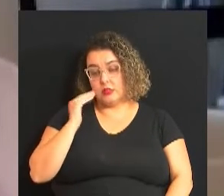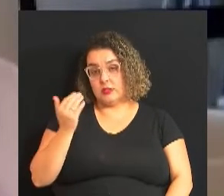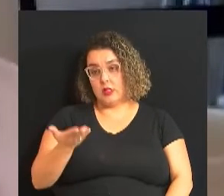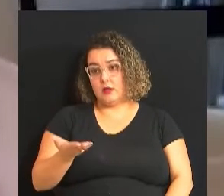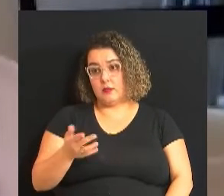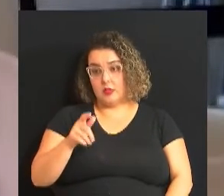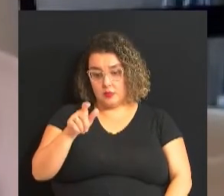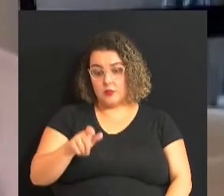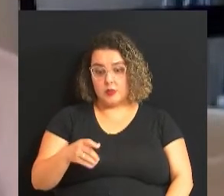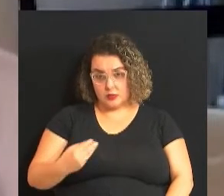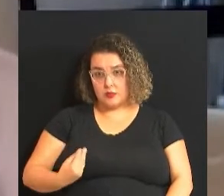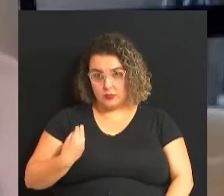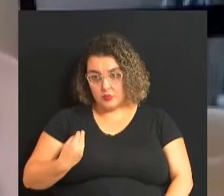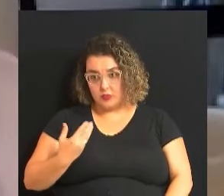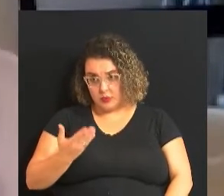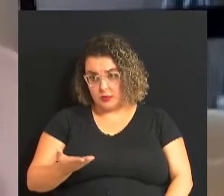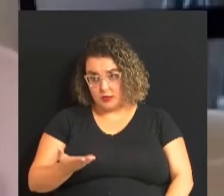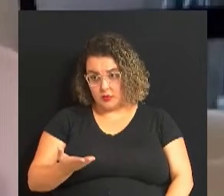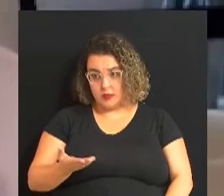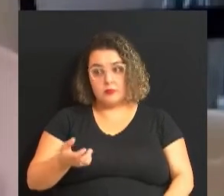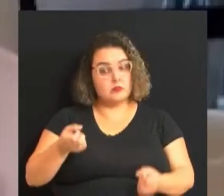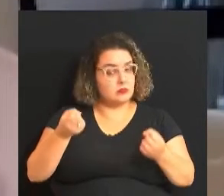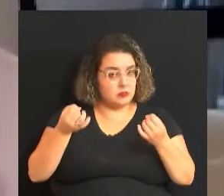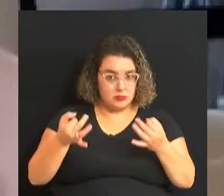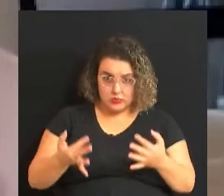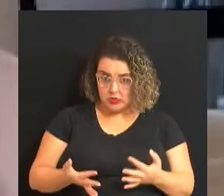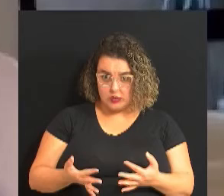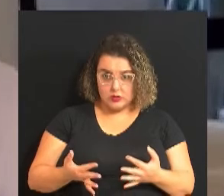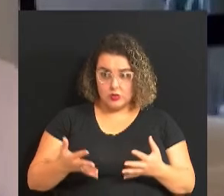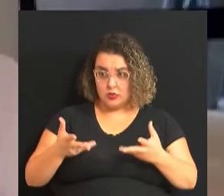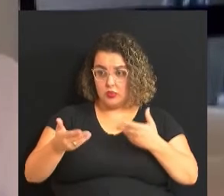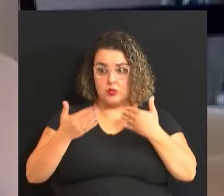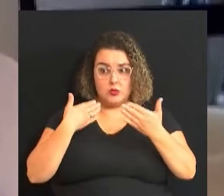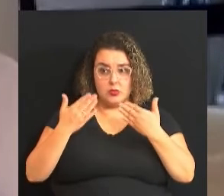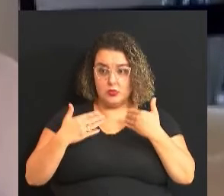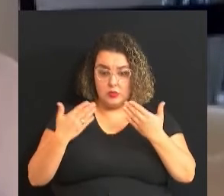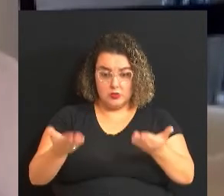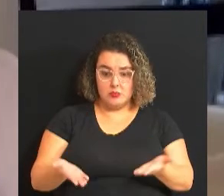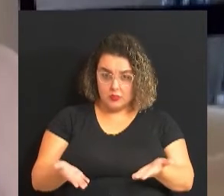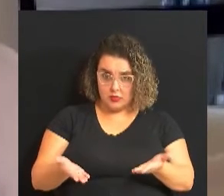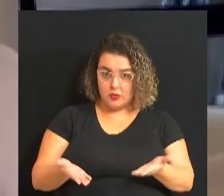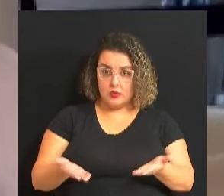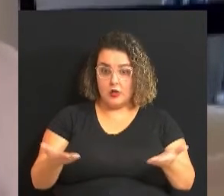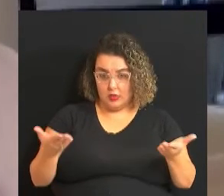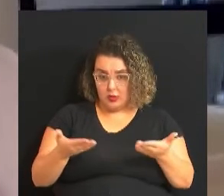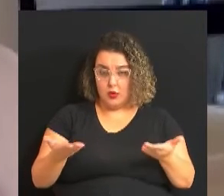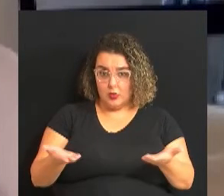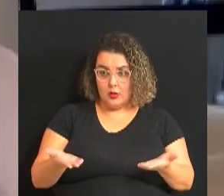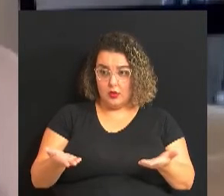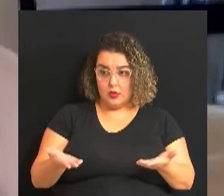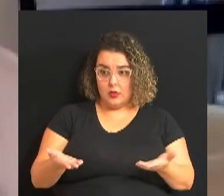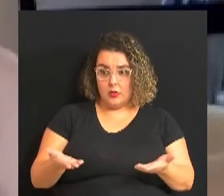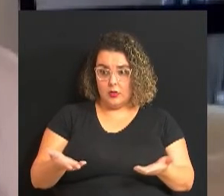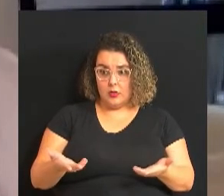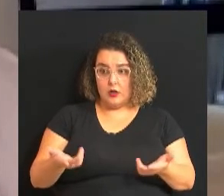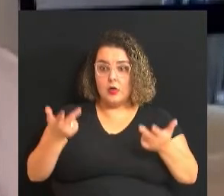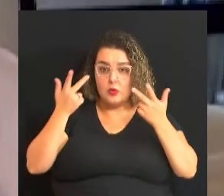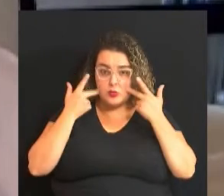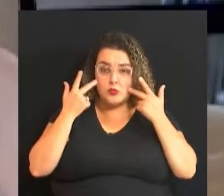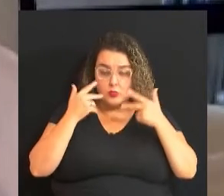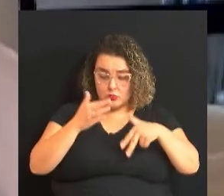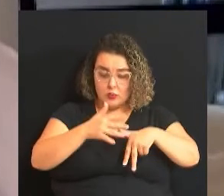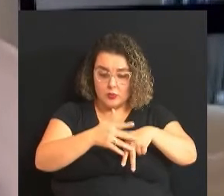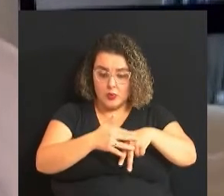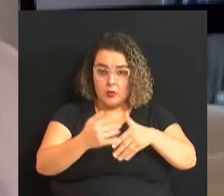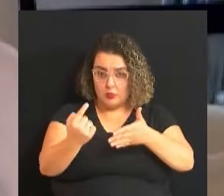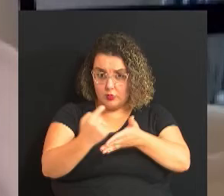vai passar por isso. Então, você explica. Toda essa conversa que eu tive aqui com vocês agora, é frequente os pacientes perguntarem,